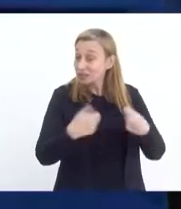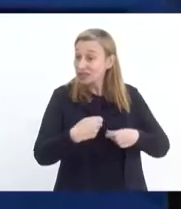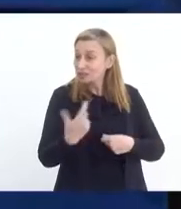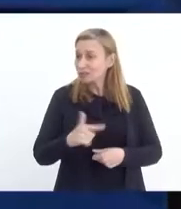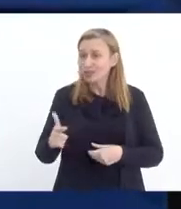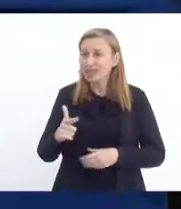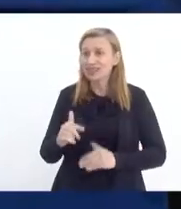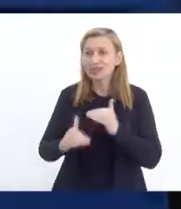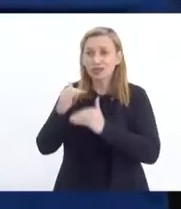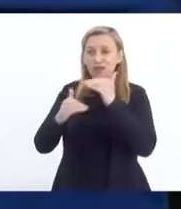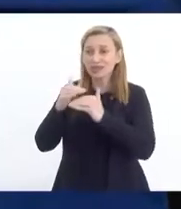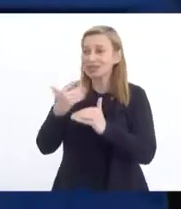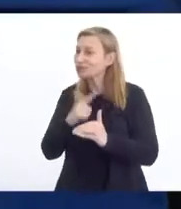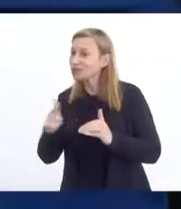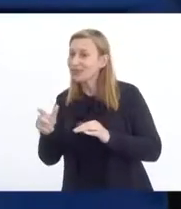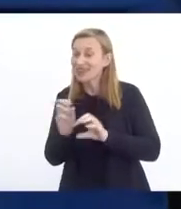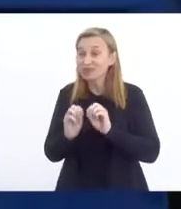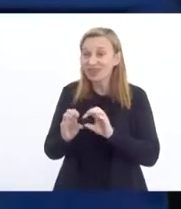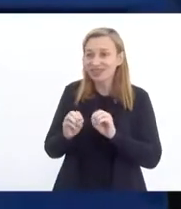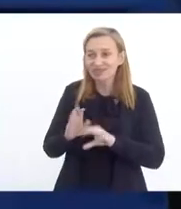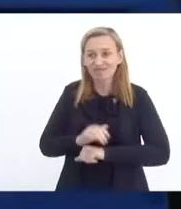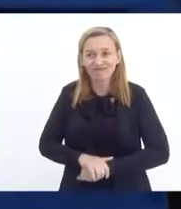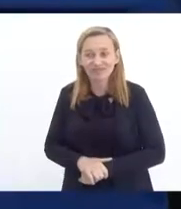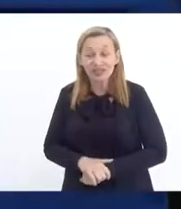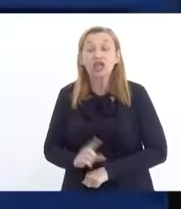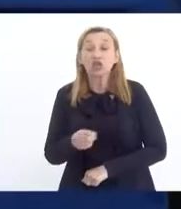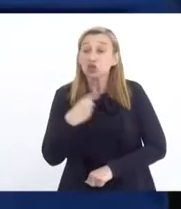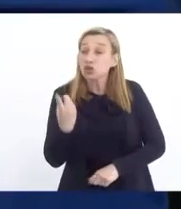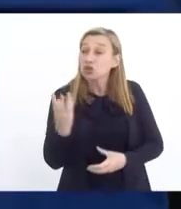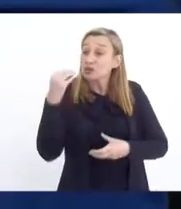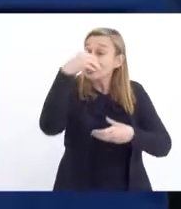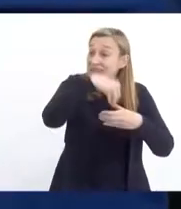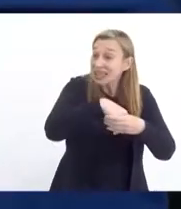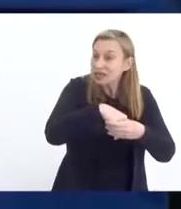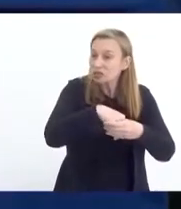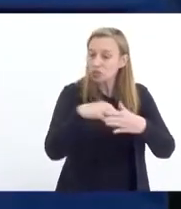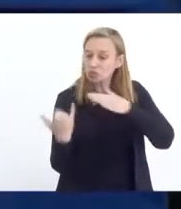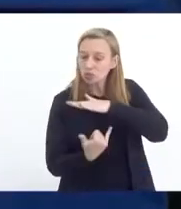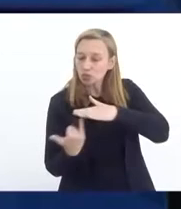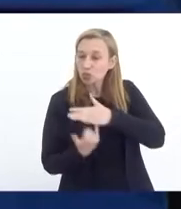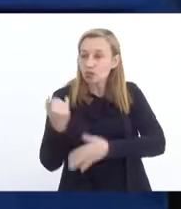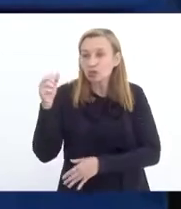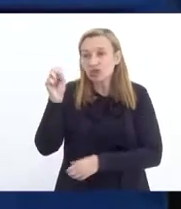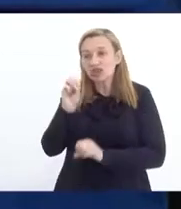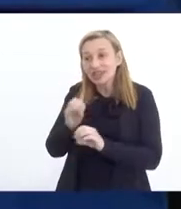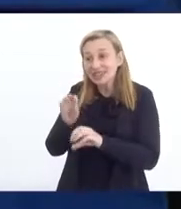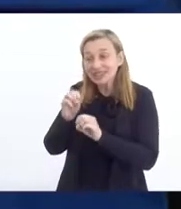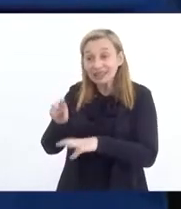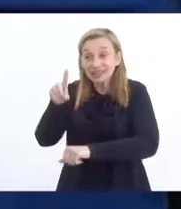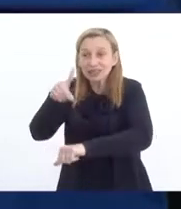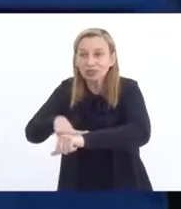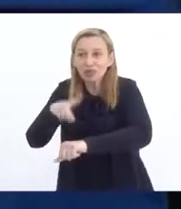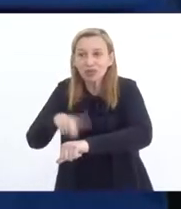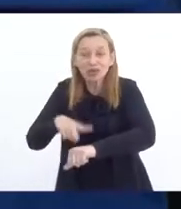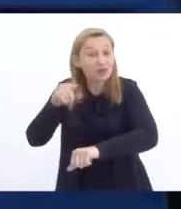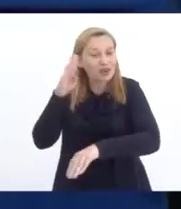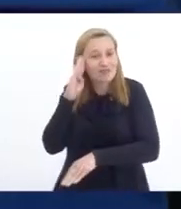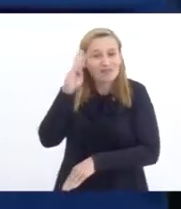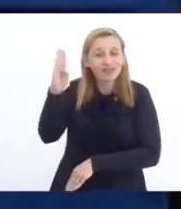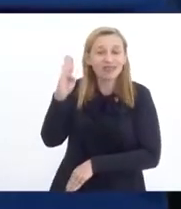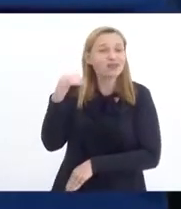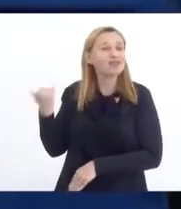desenvolvimento sem educação. E nós estamos dentro de uma instituição de ensino nesse momento, e isso é muito